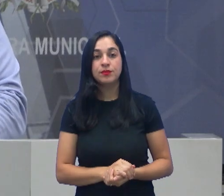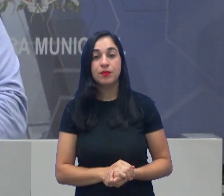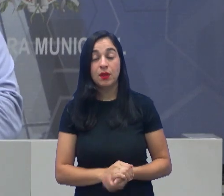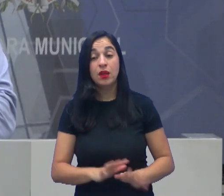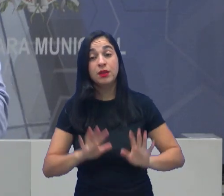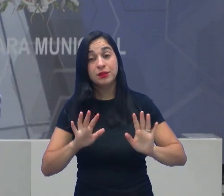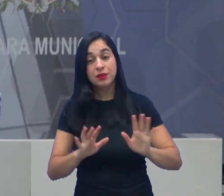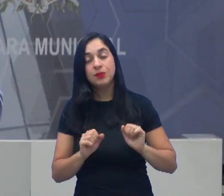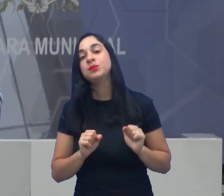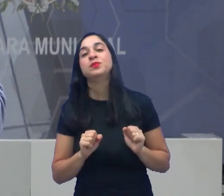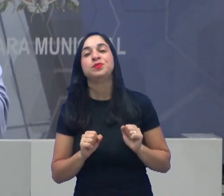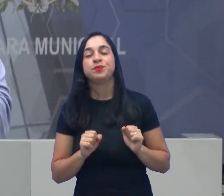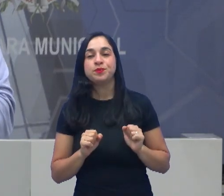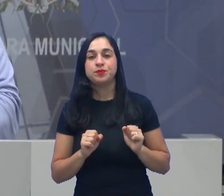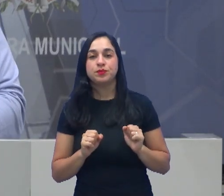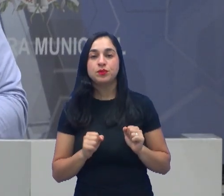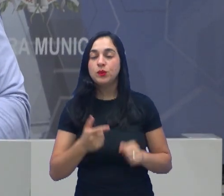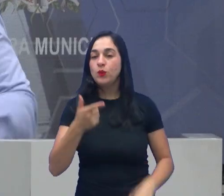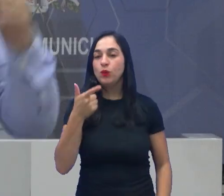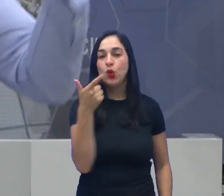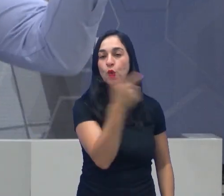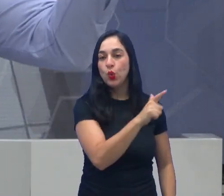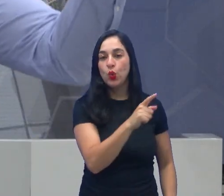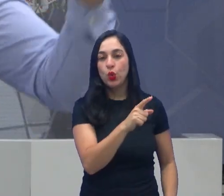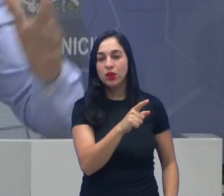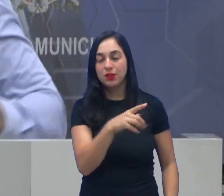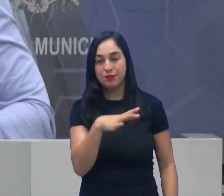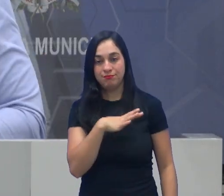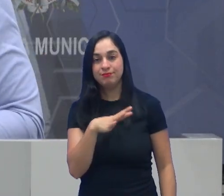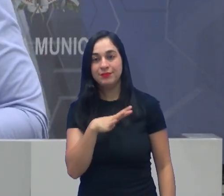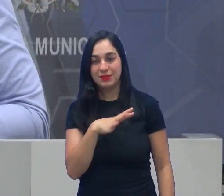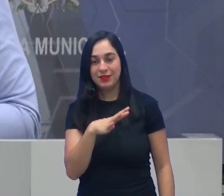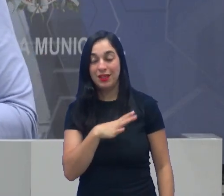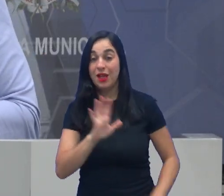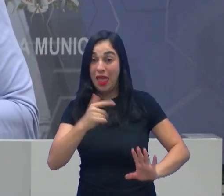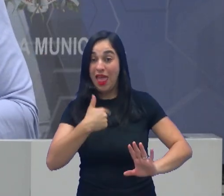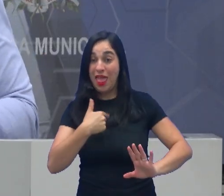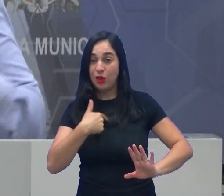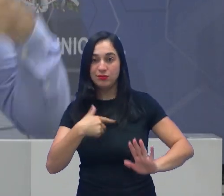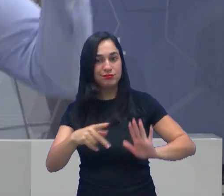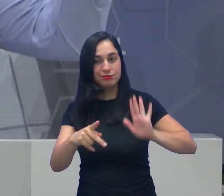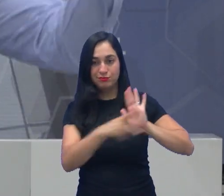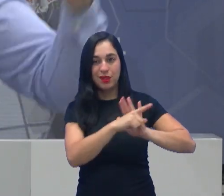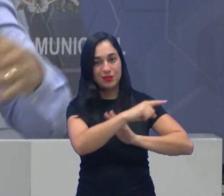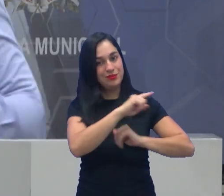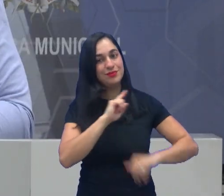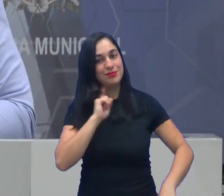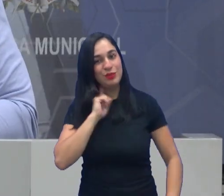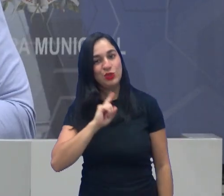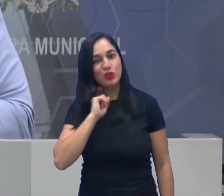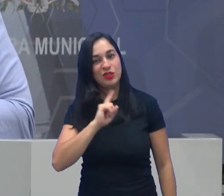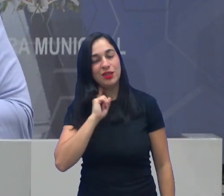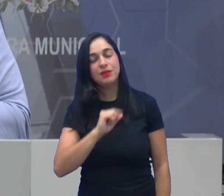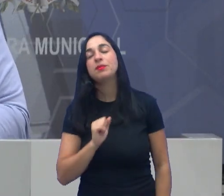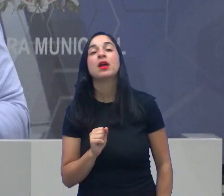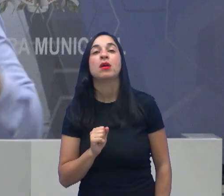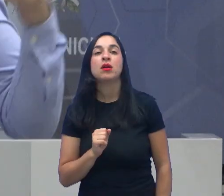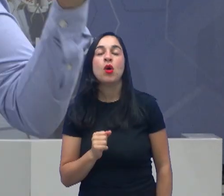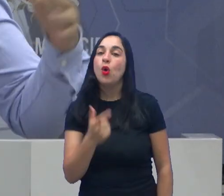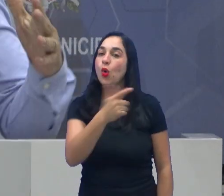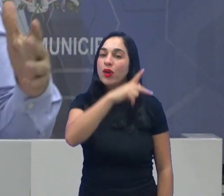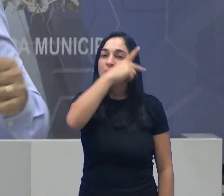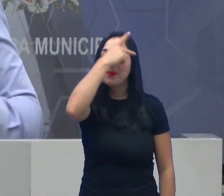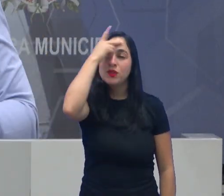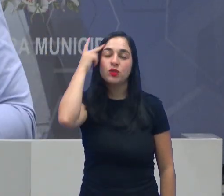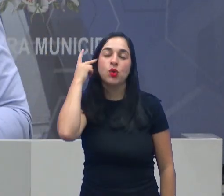de outra cidade, vereador Petiti, eu que sou mineiro, né? Um morador de outra cidade, um parente, um